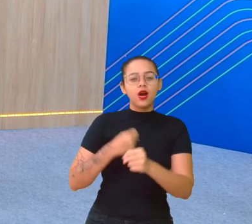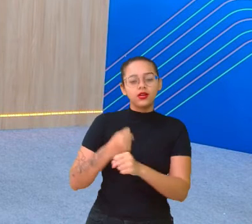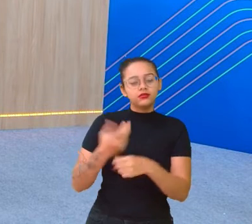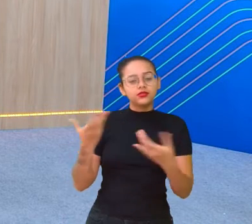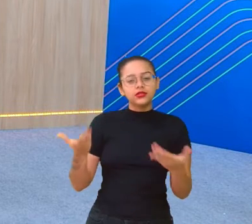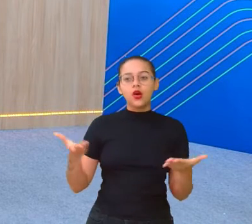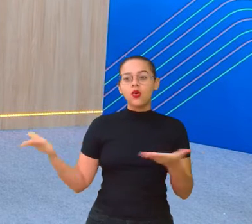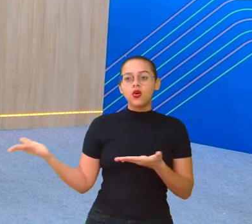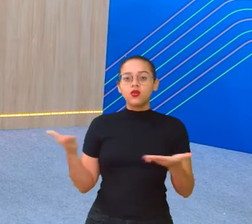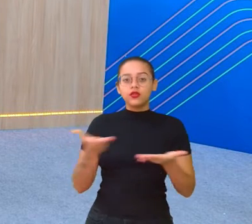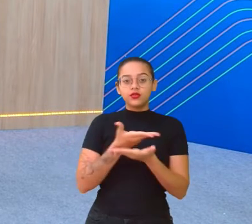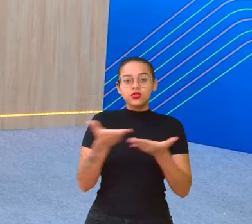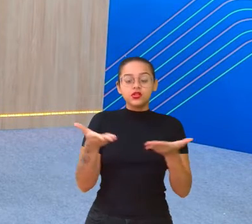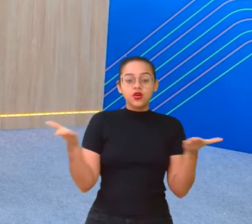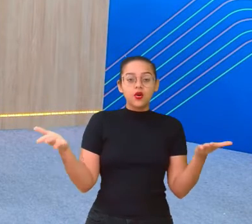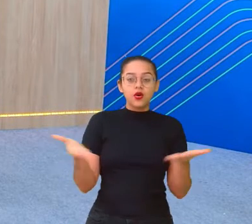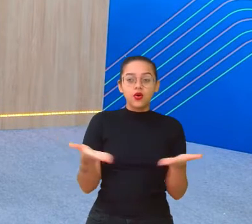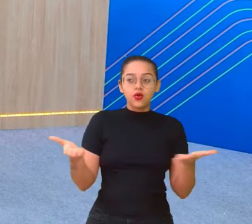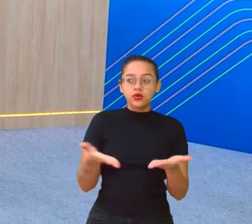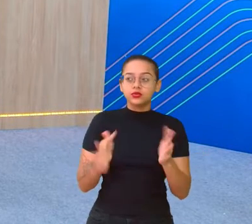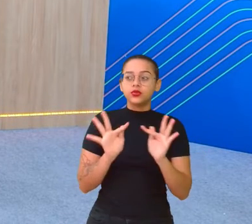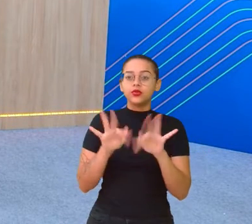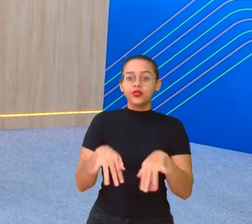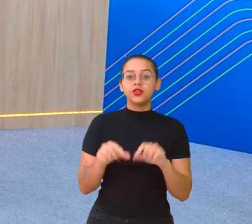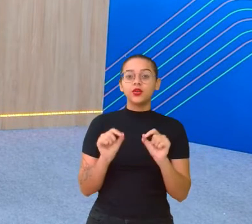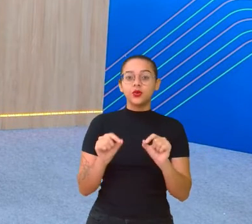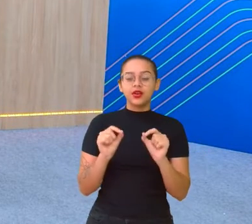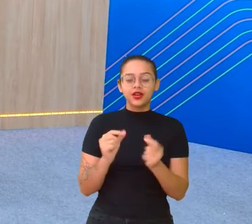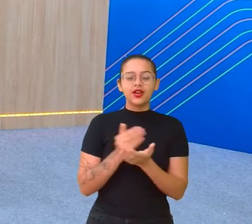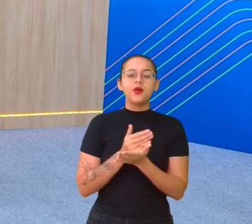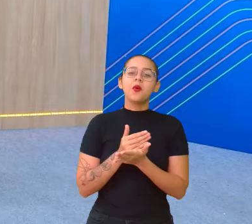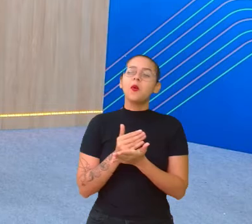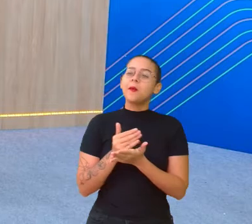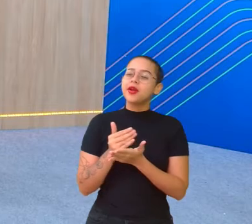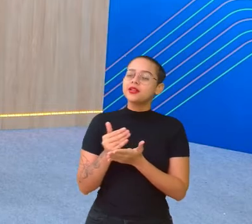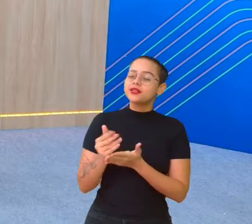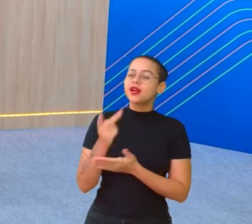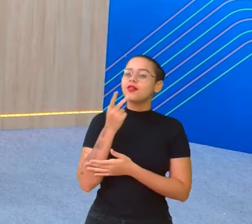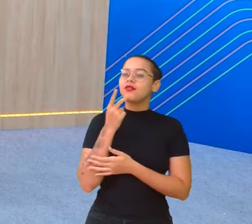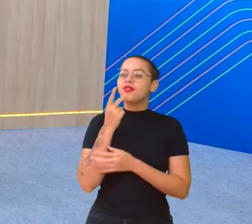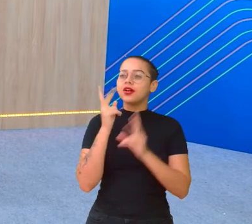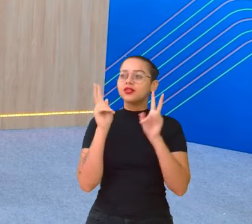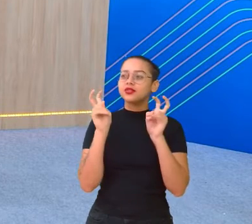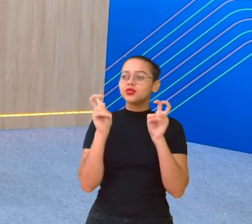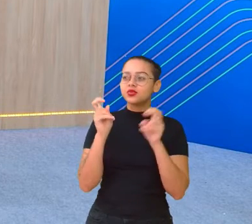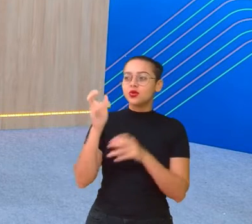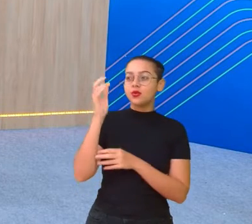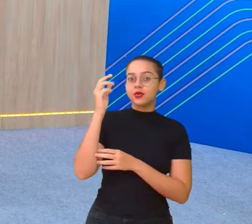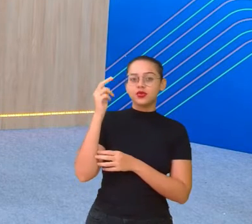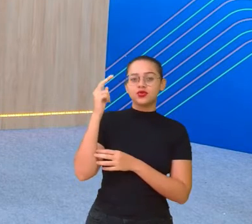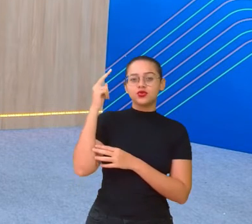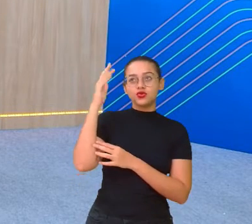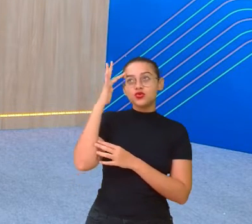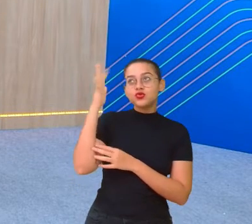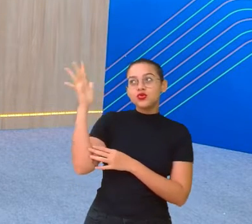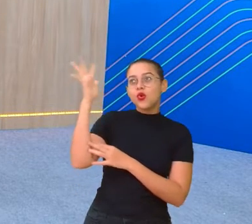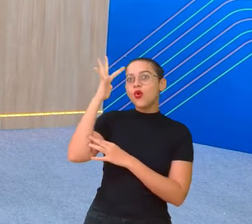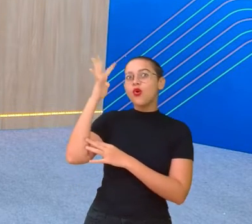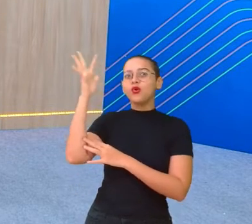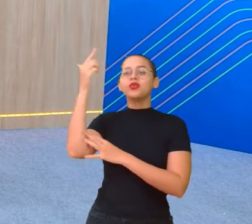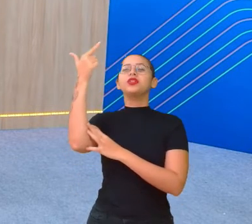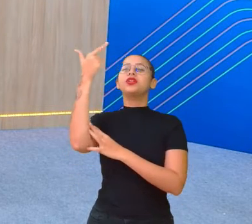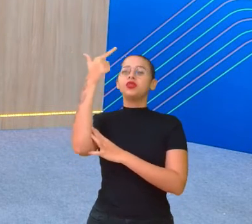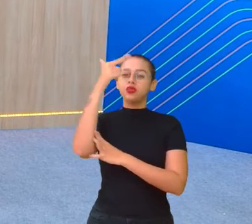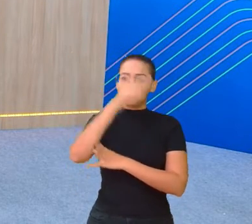vocês hoje, nesse nosso finzinho, começar a falar a respeito dos sonhos novamente, que a gente